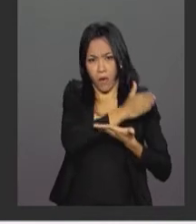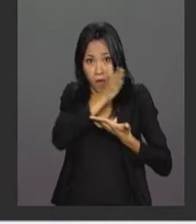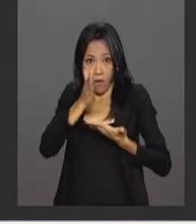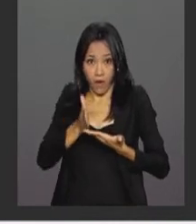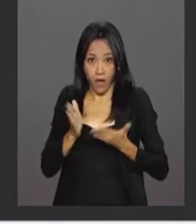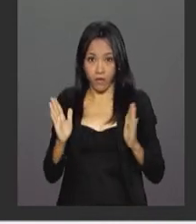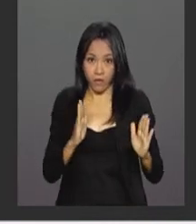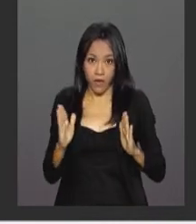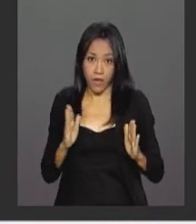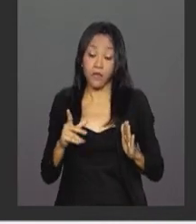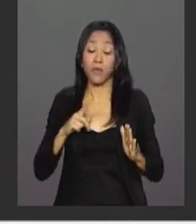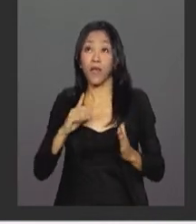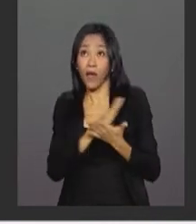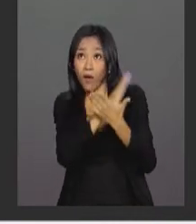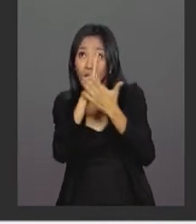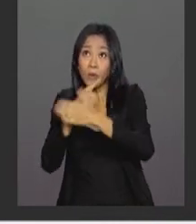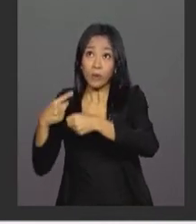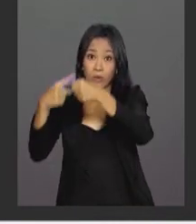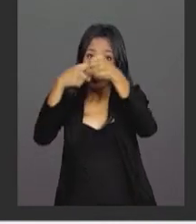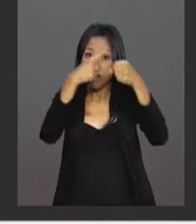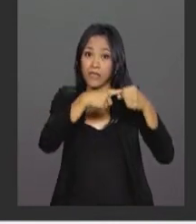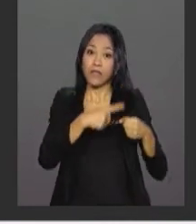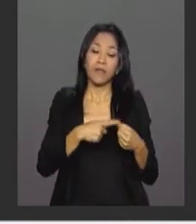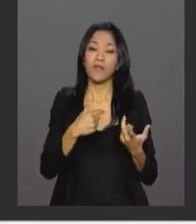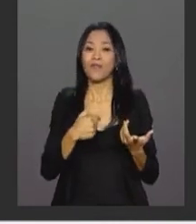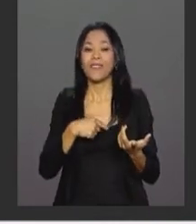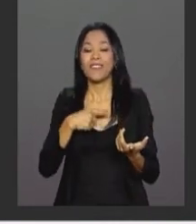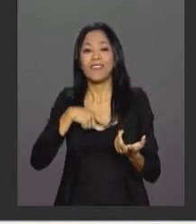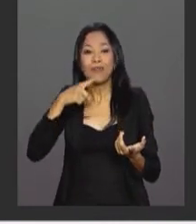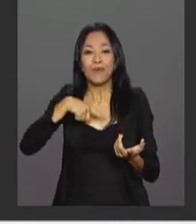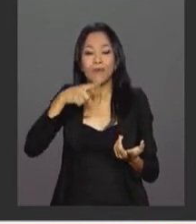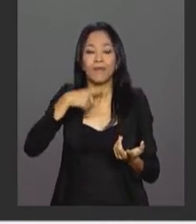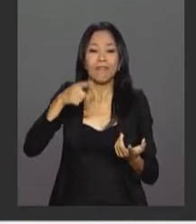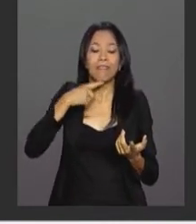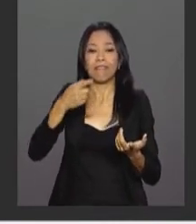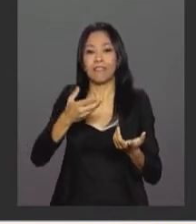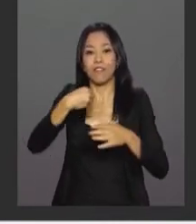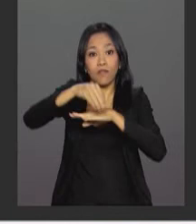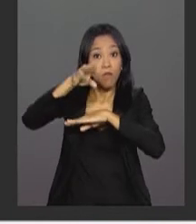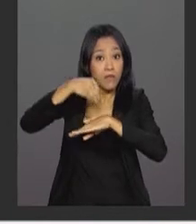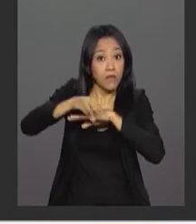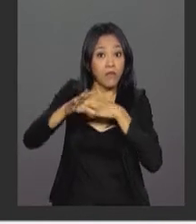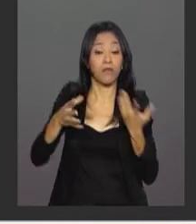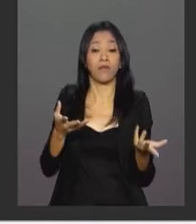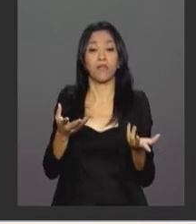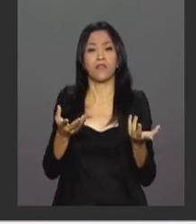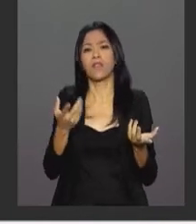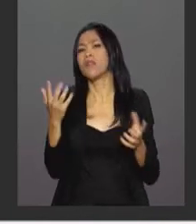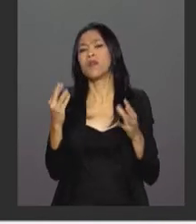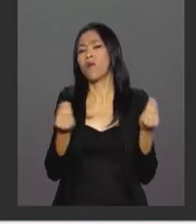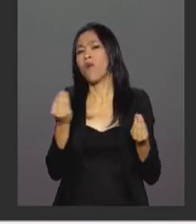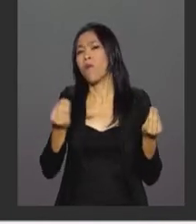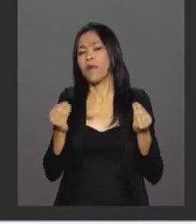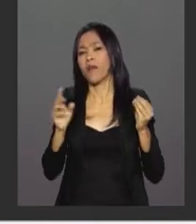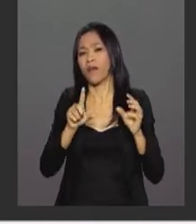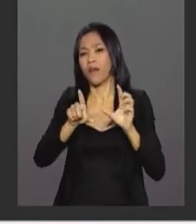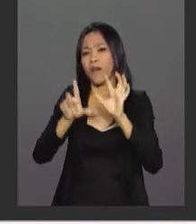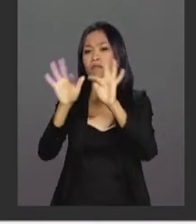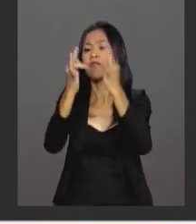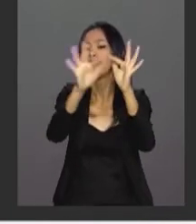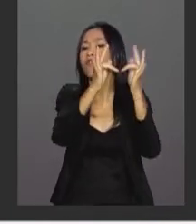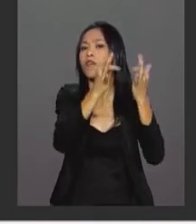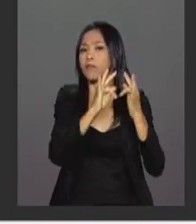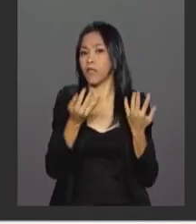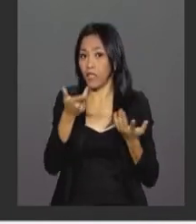que os municípios tiveram dificuldades nas informações relativas ao envio dos termos de cooperação ea relação das famílias como é o caso de ubatuba